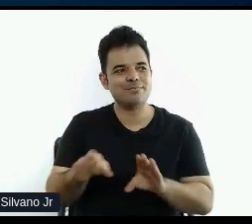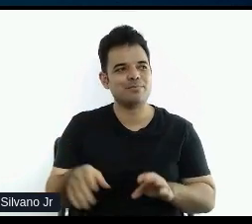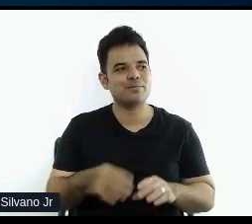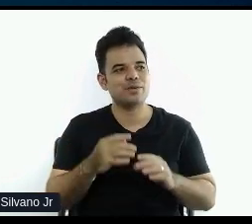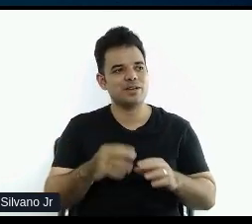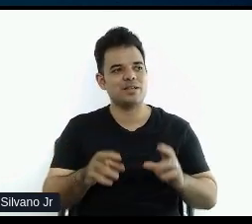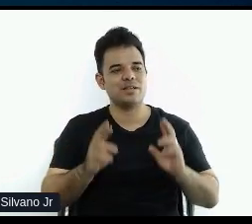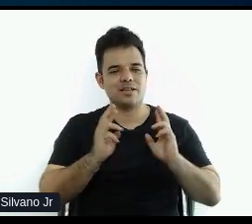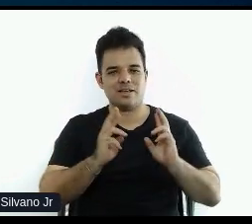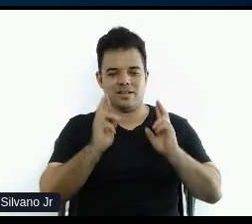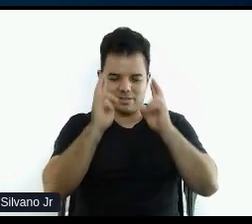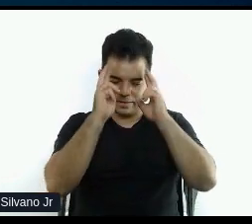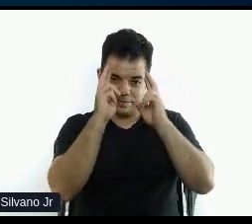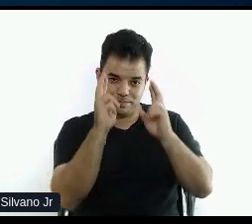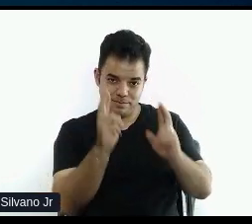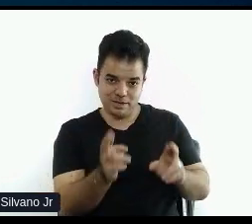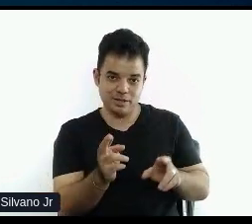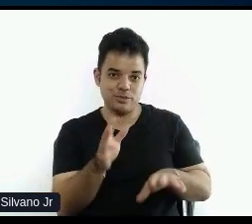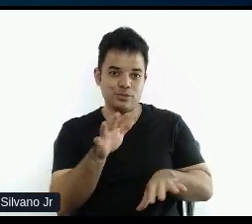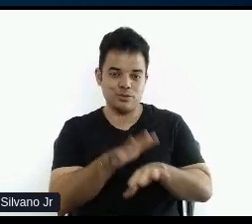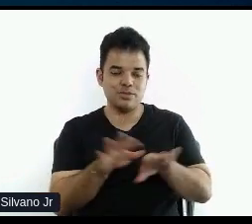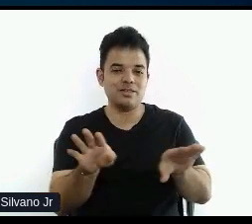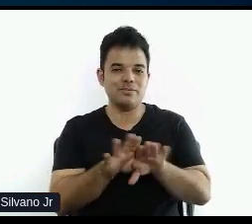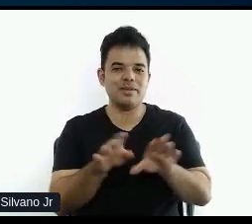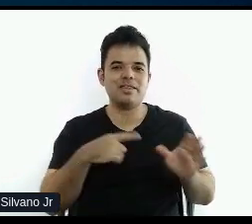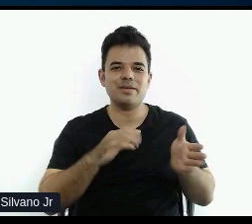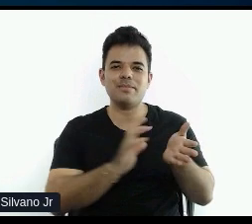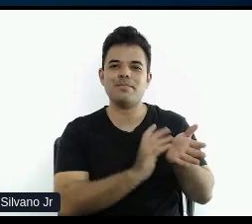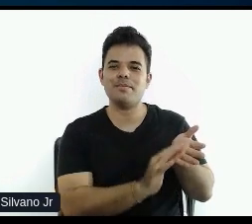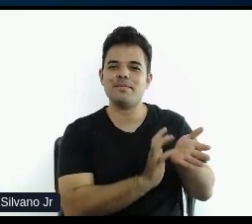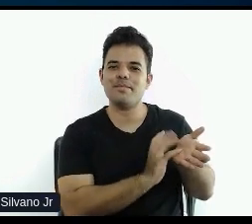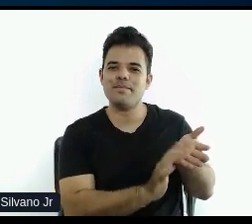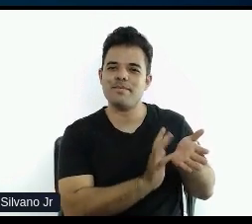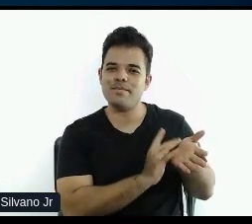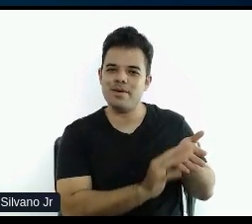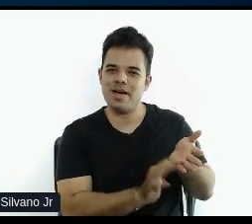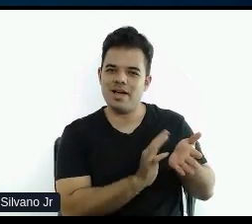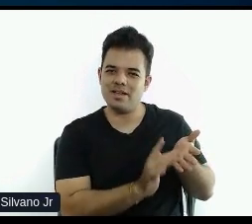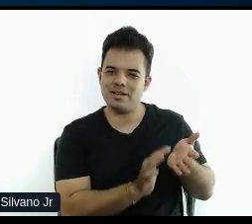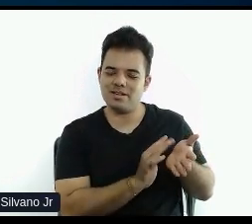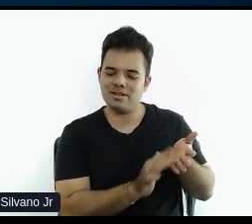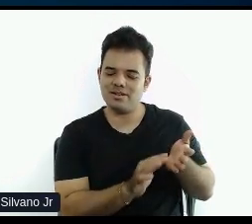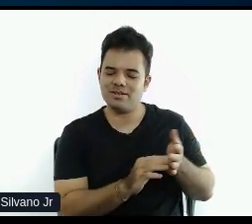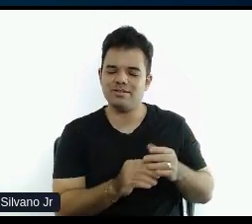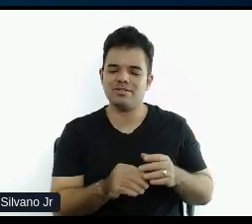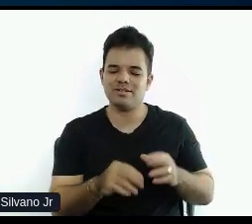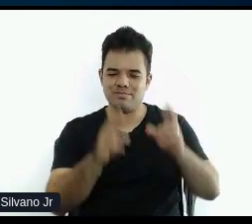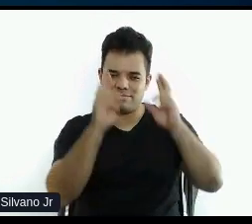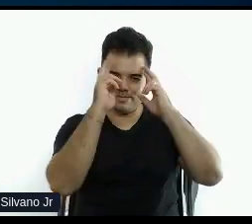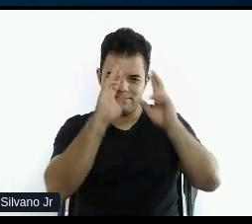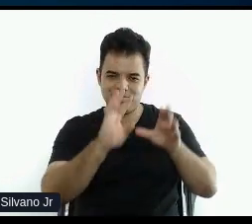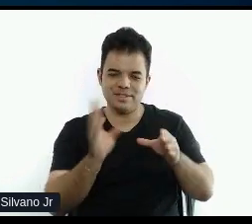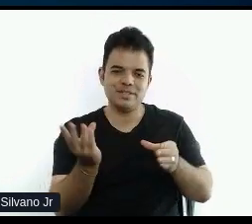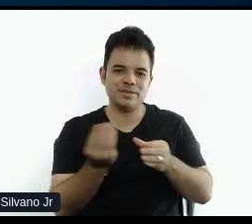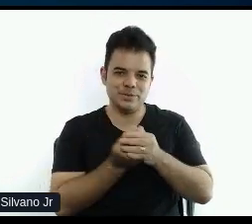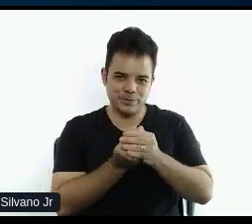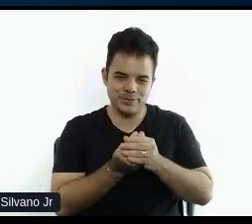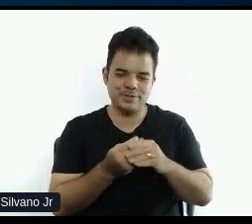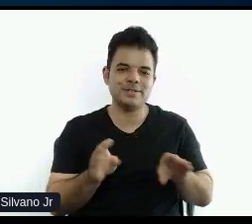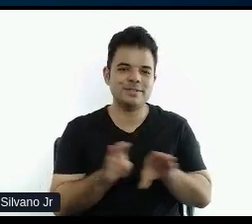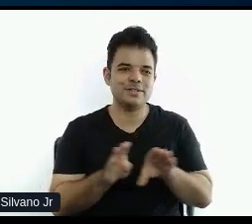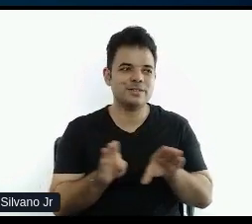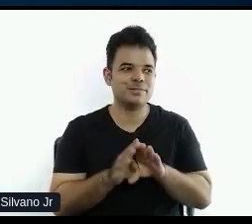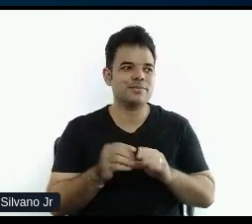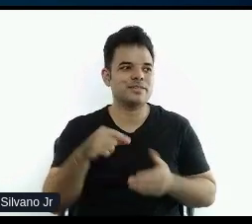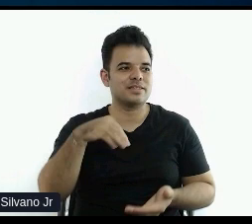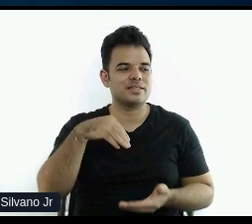e aí embaixo tem em braille, assim, Respeito e Inclusão também, o nome da Zup, né? E aqui no fundo tá o meu